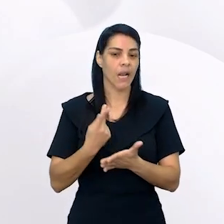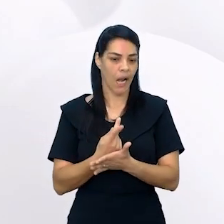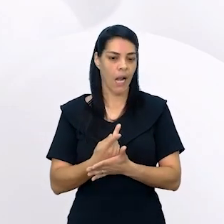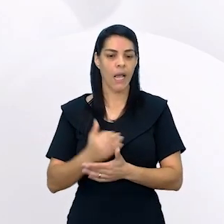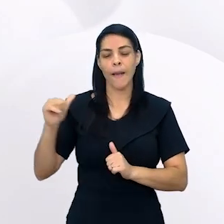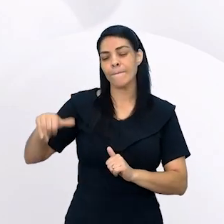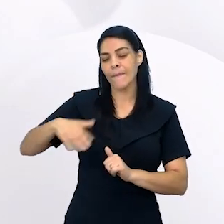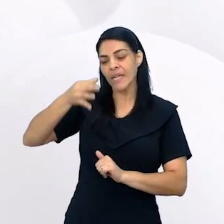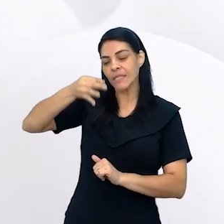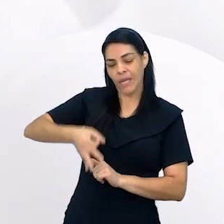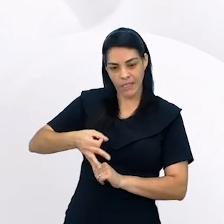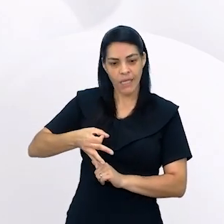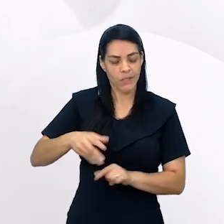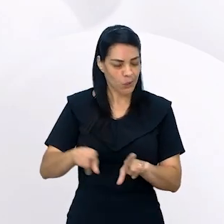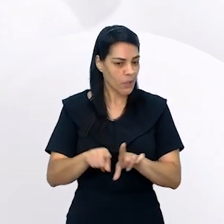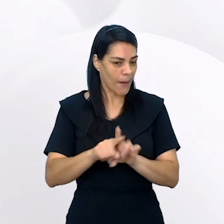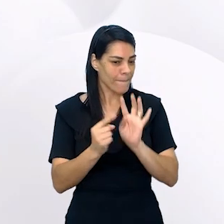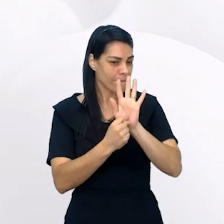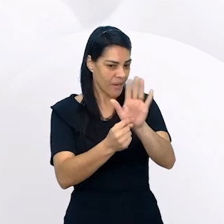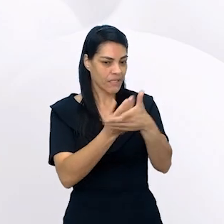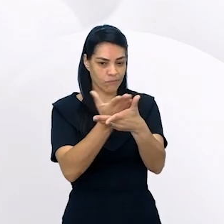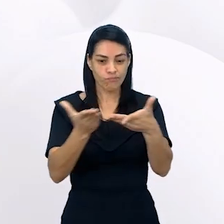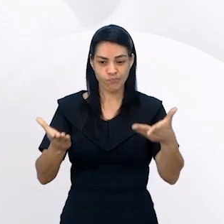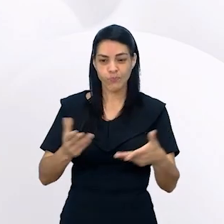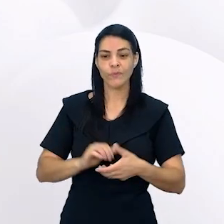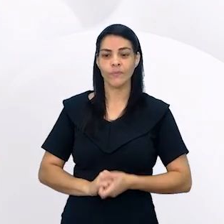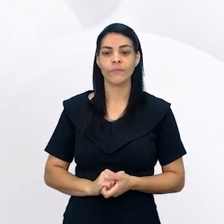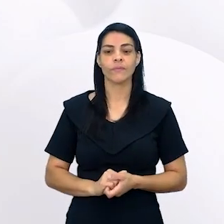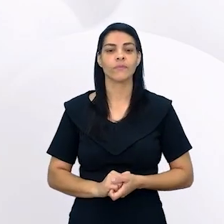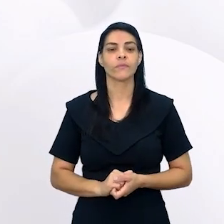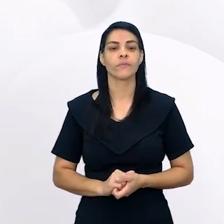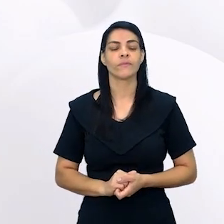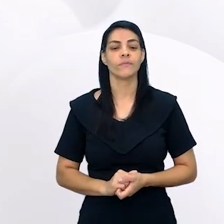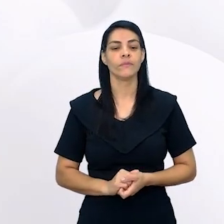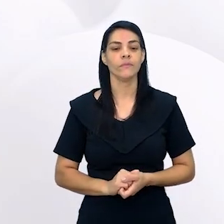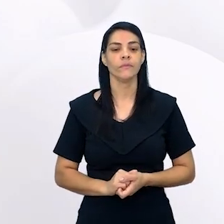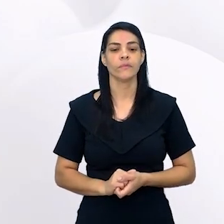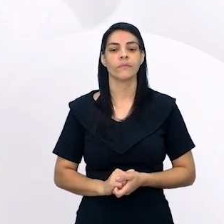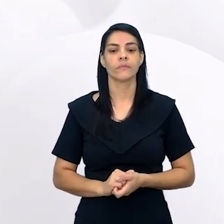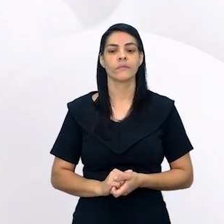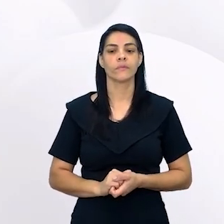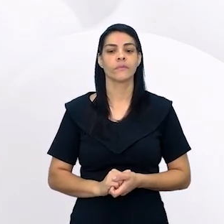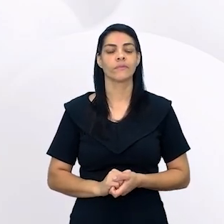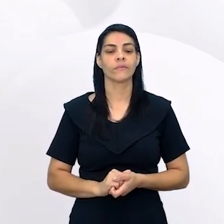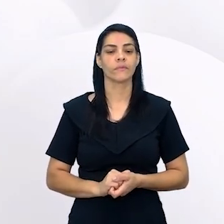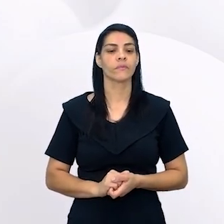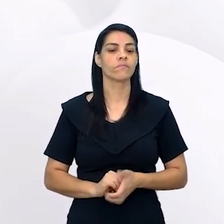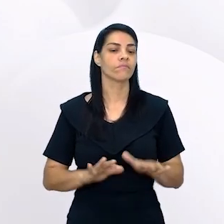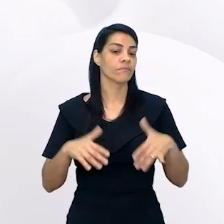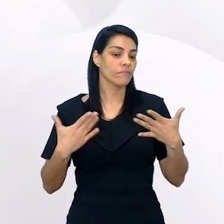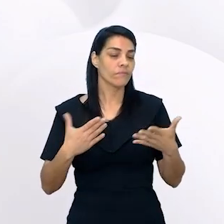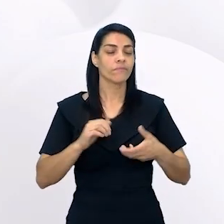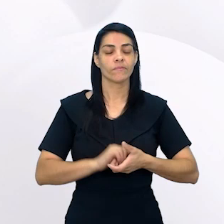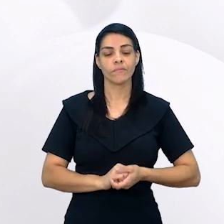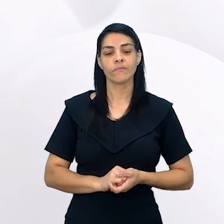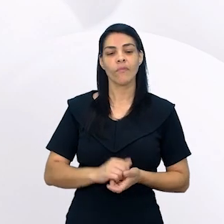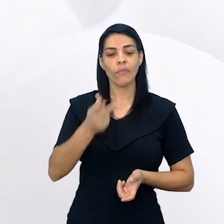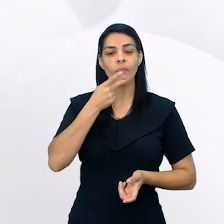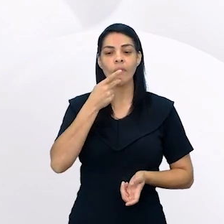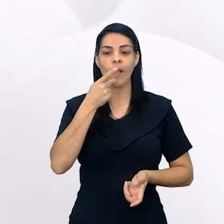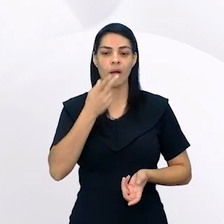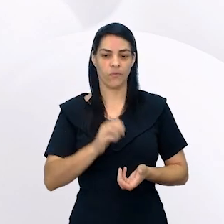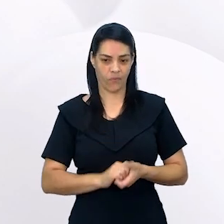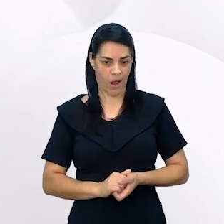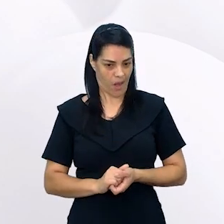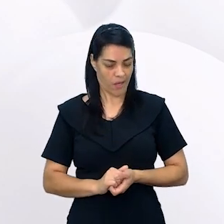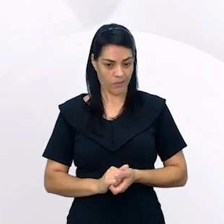as que Elias eles acertaram para apresentar para vocês essa essa hipoteticamente né falando aí